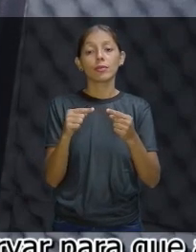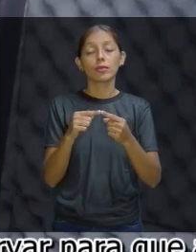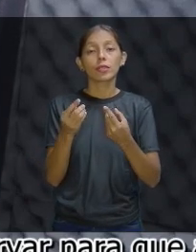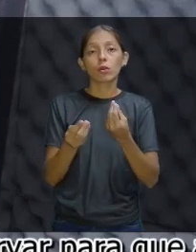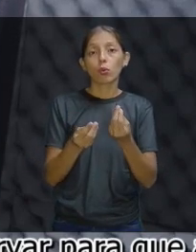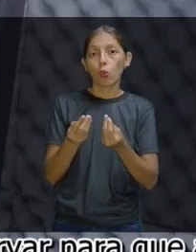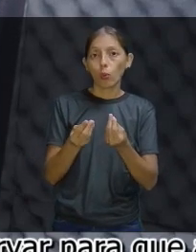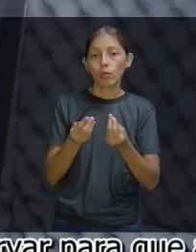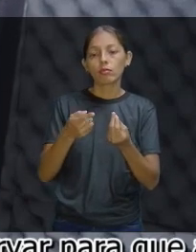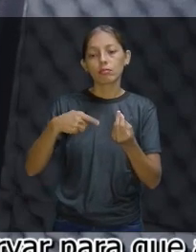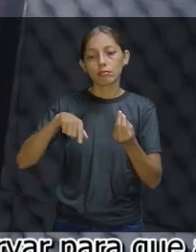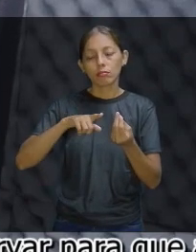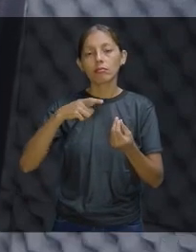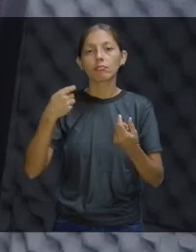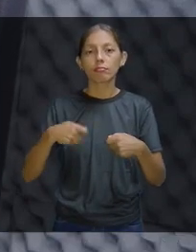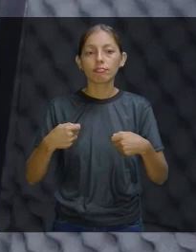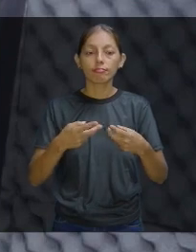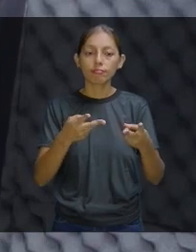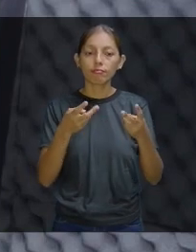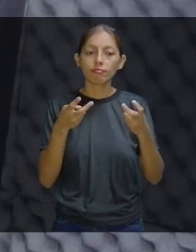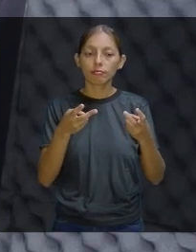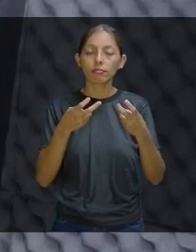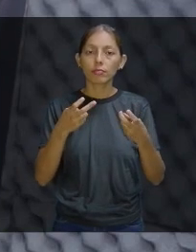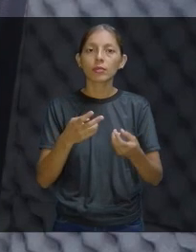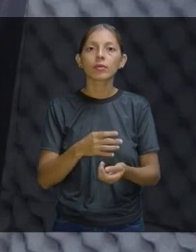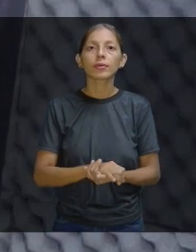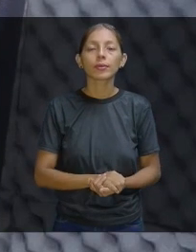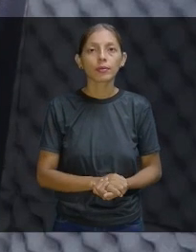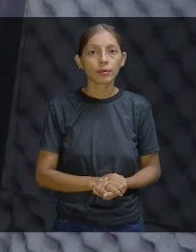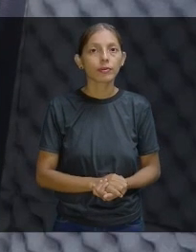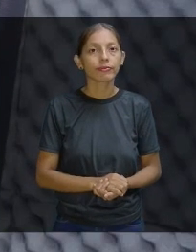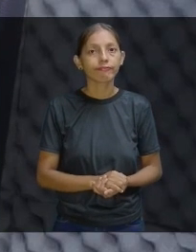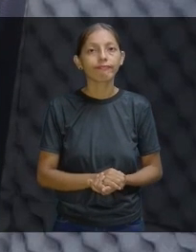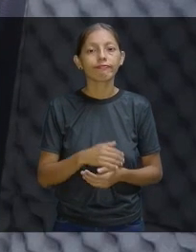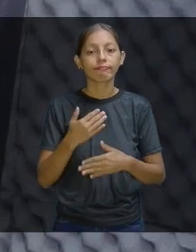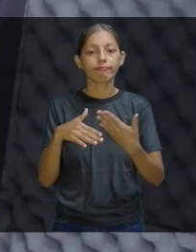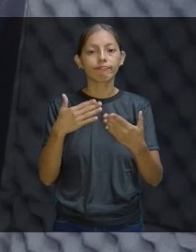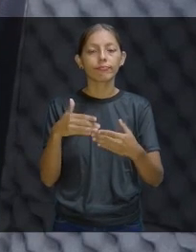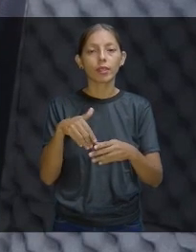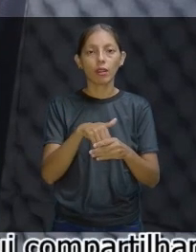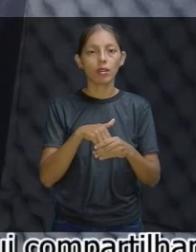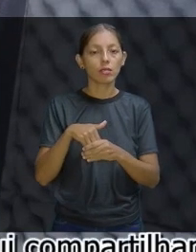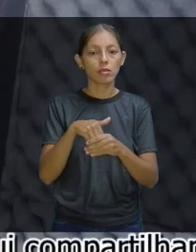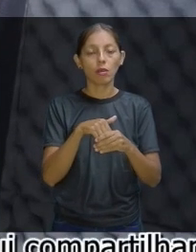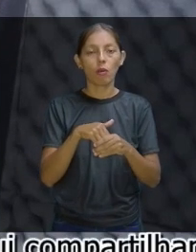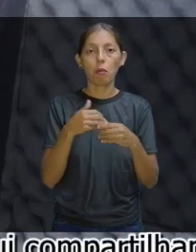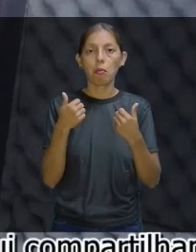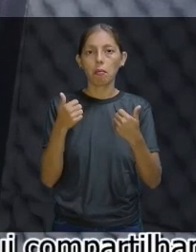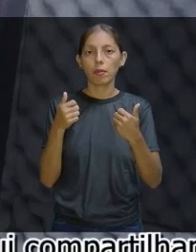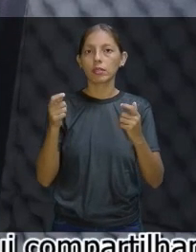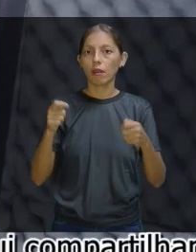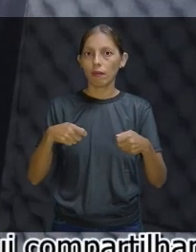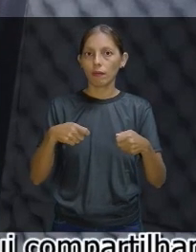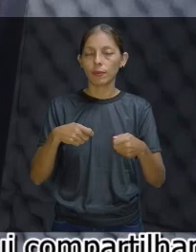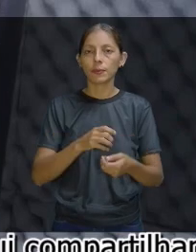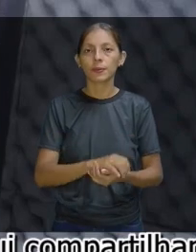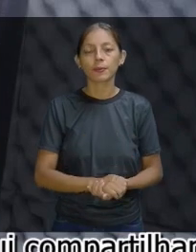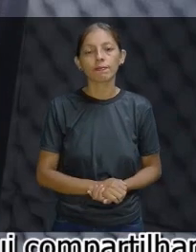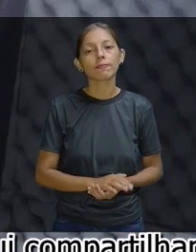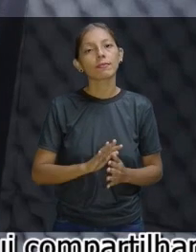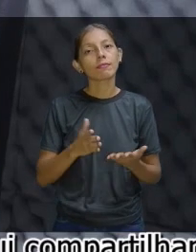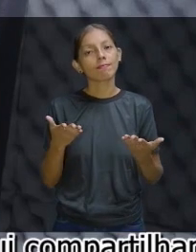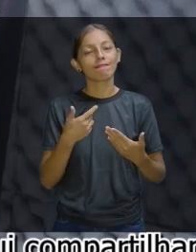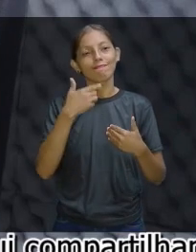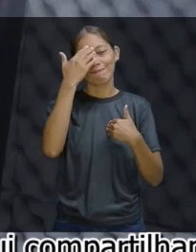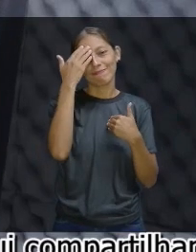eleitorais, precisamos observar para que as eleições corram da melhor forma possível. Então, está sendo assim, só tenho a agradecer por